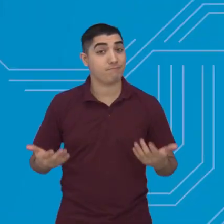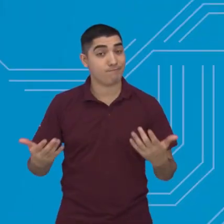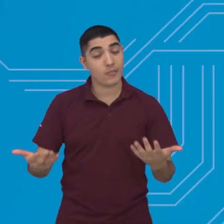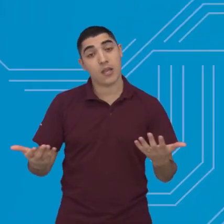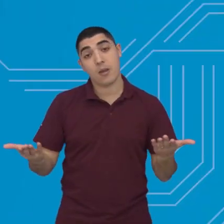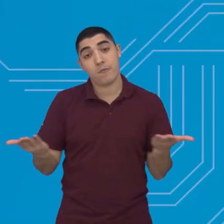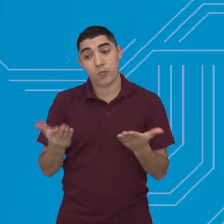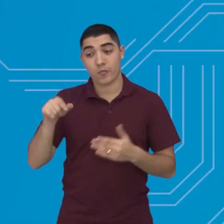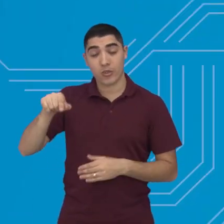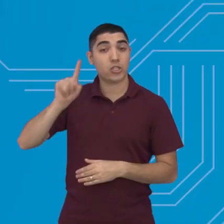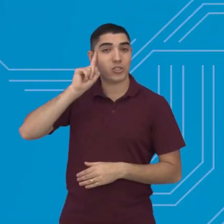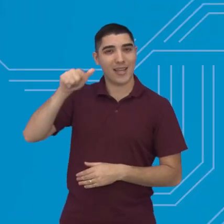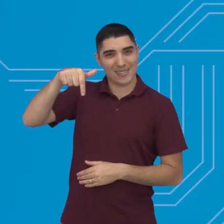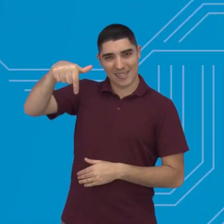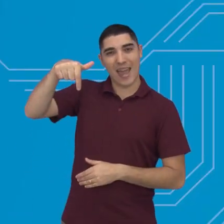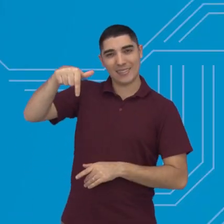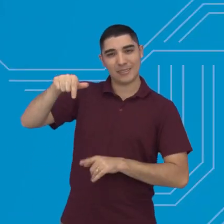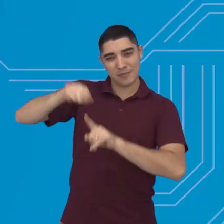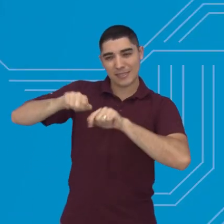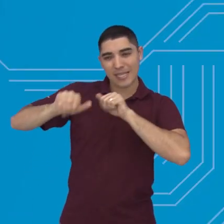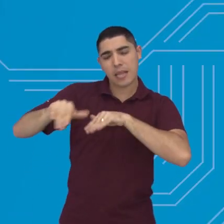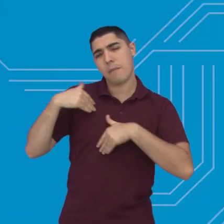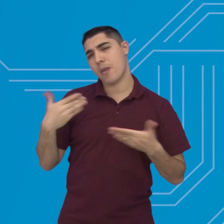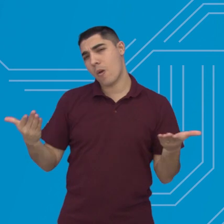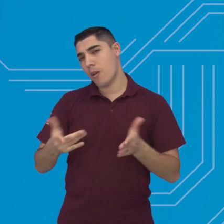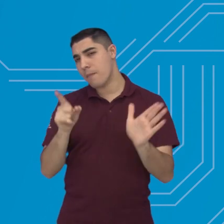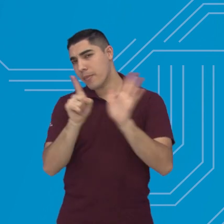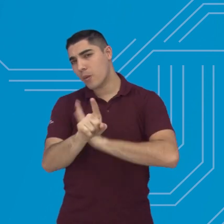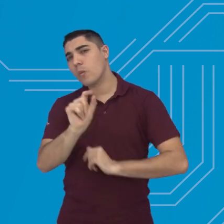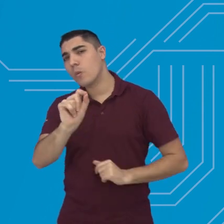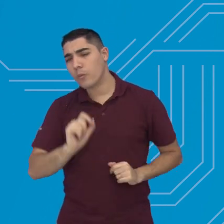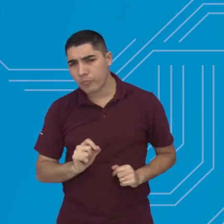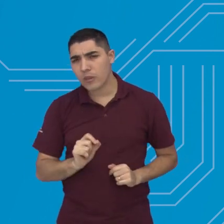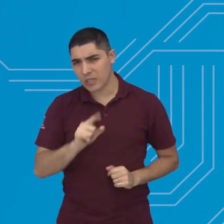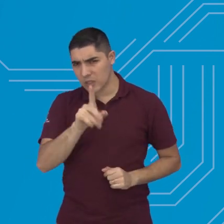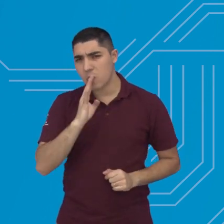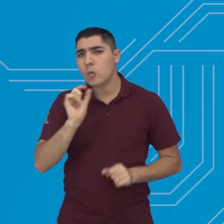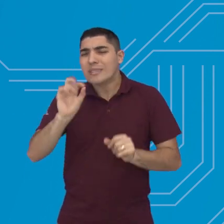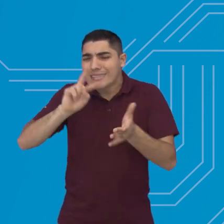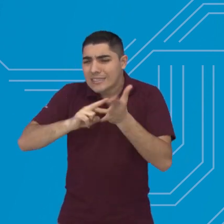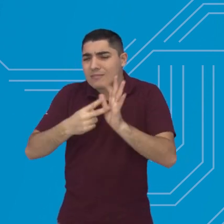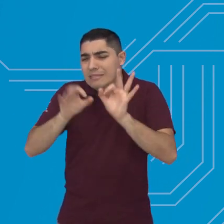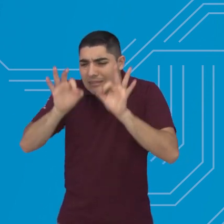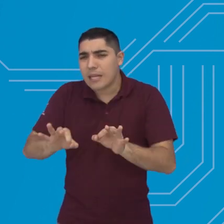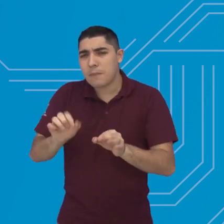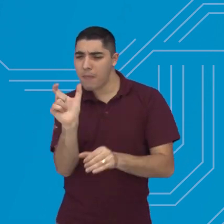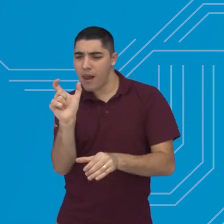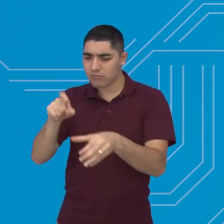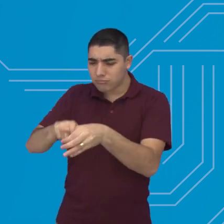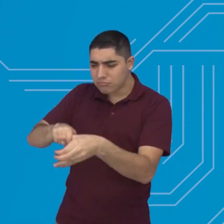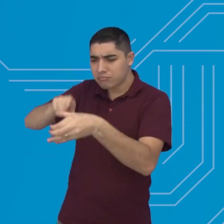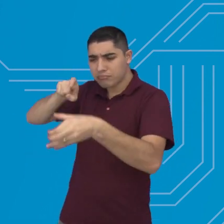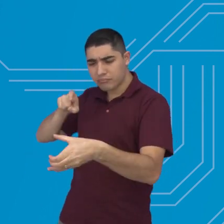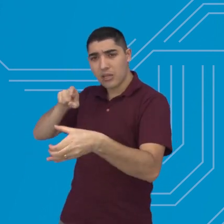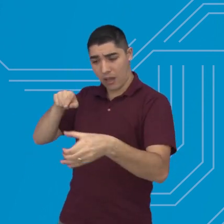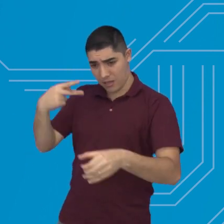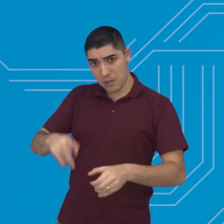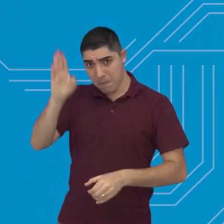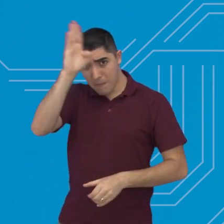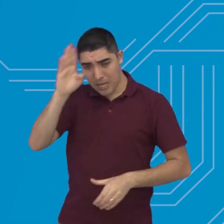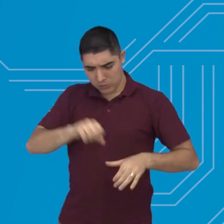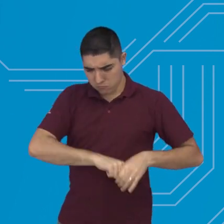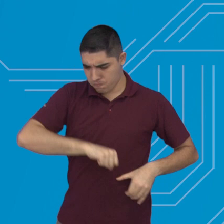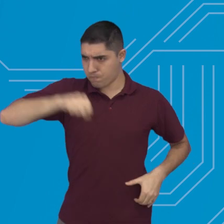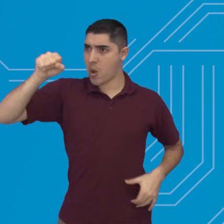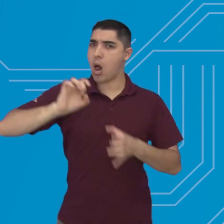Mas voltando a falar do dia 7 de setembro, eu te pergunto, o que de fato significa a independência, hein? O que será que esse momento histórico